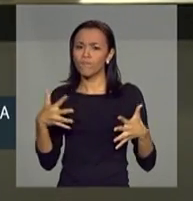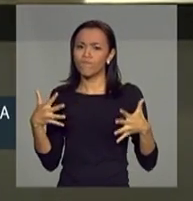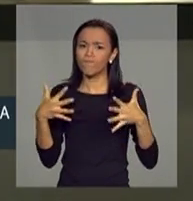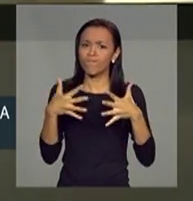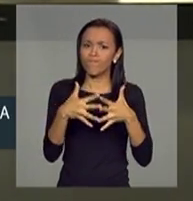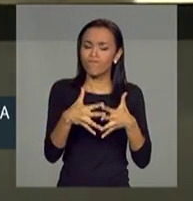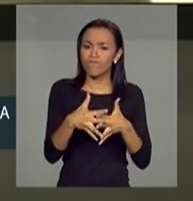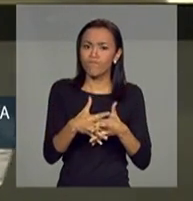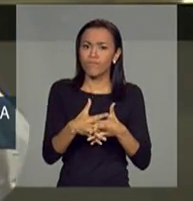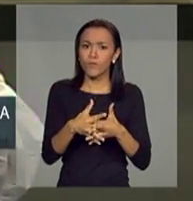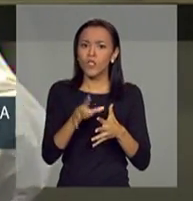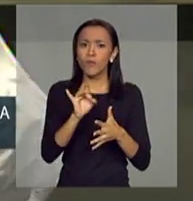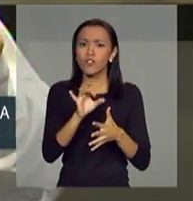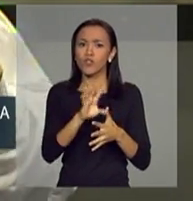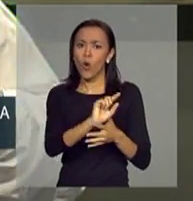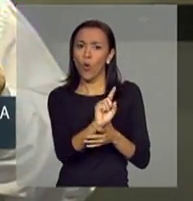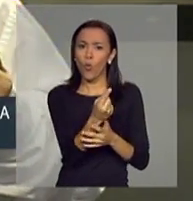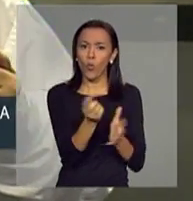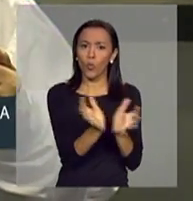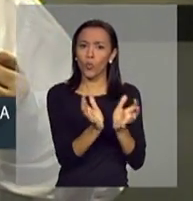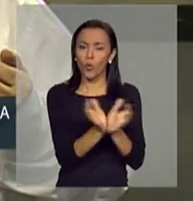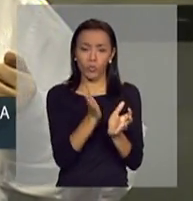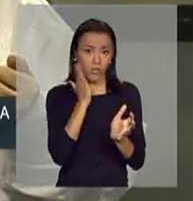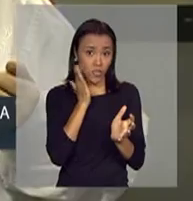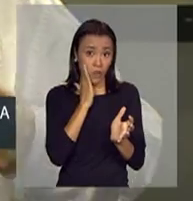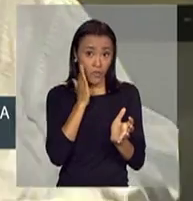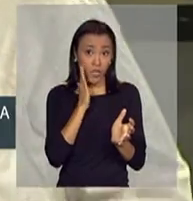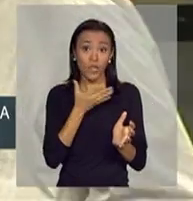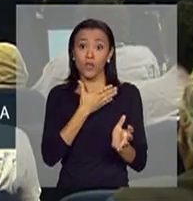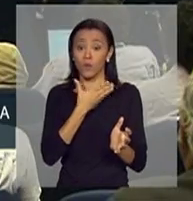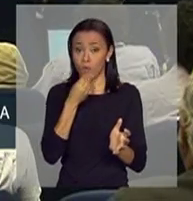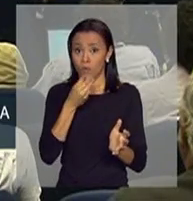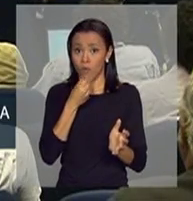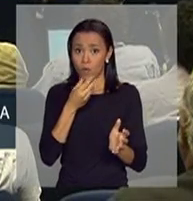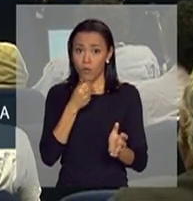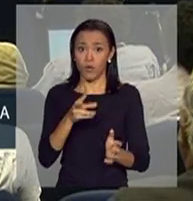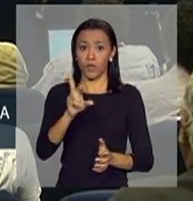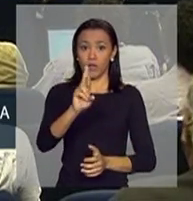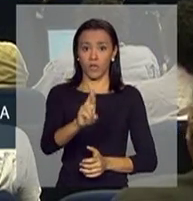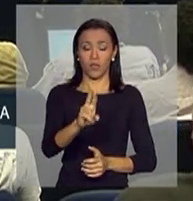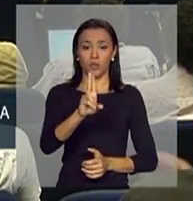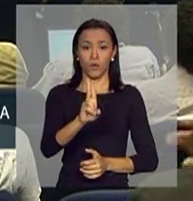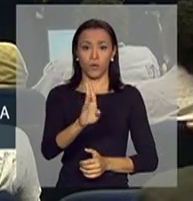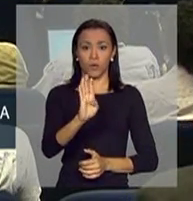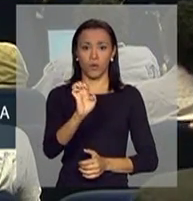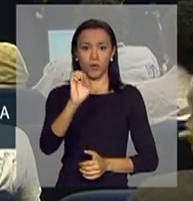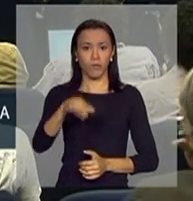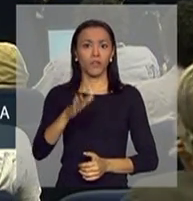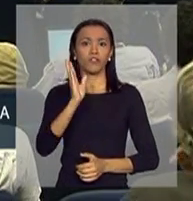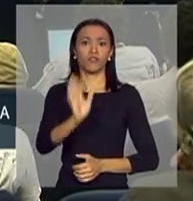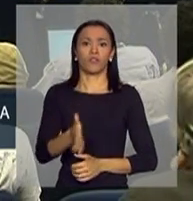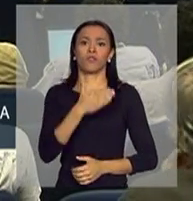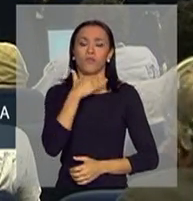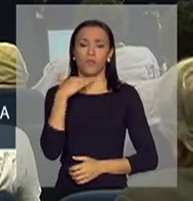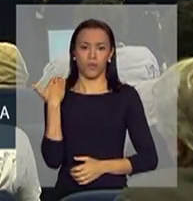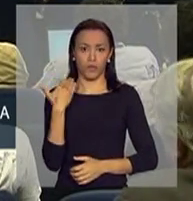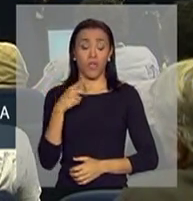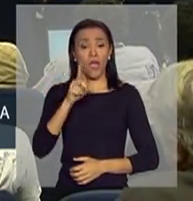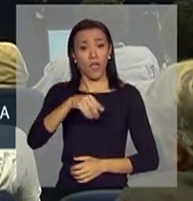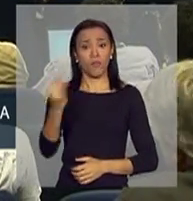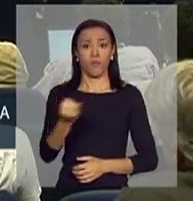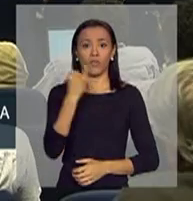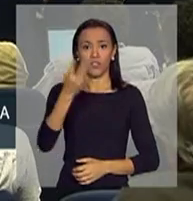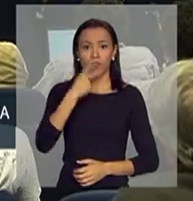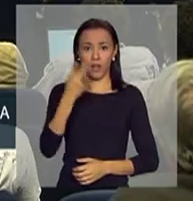o CNMAR que sabia que Rubem Paiva estava morto. É muito importante frisar essa data